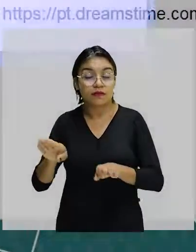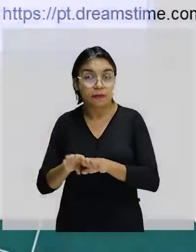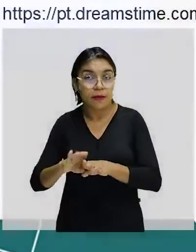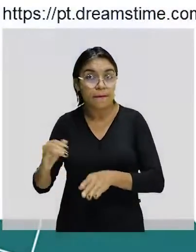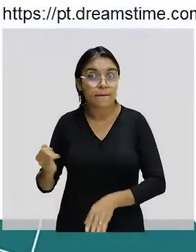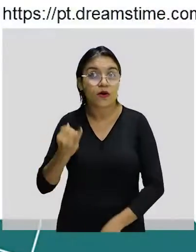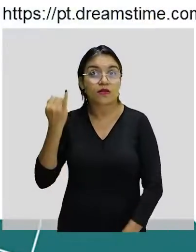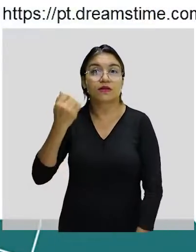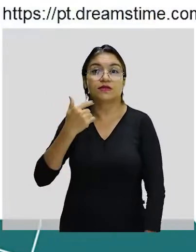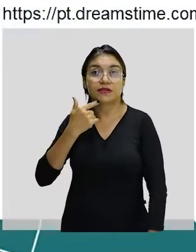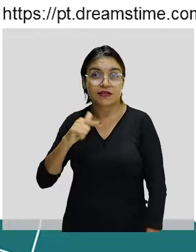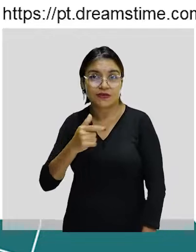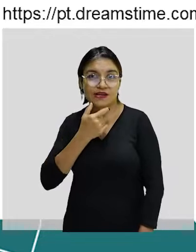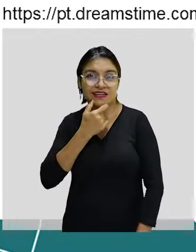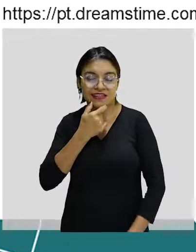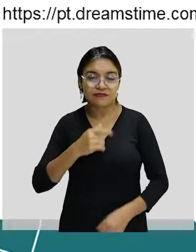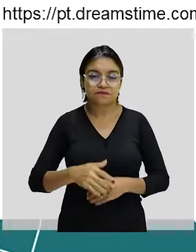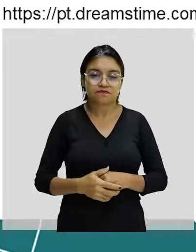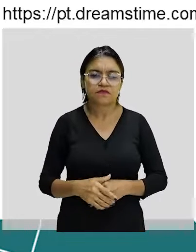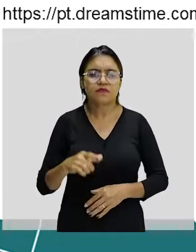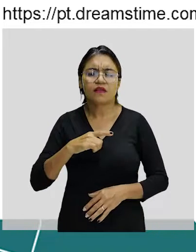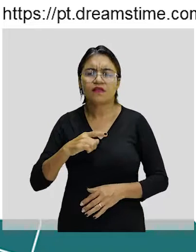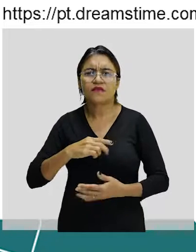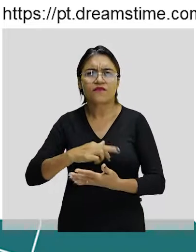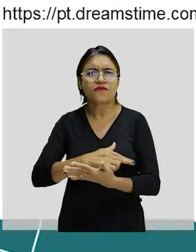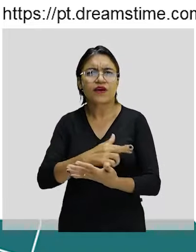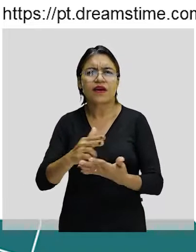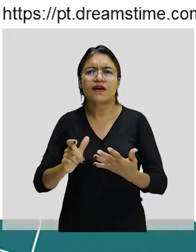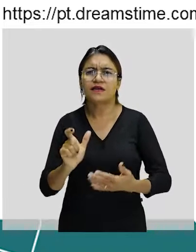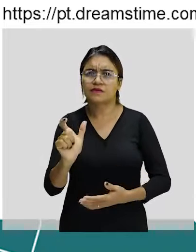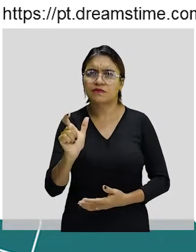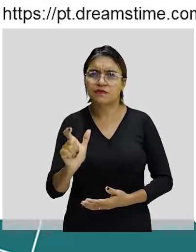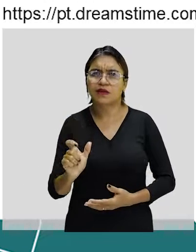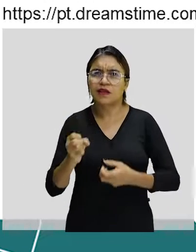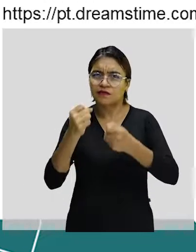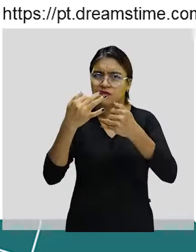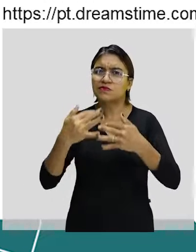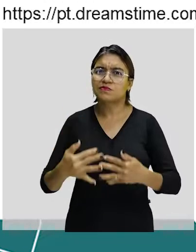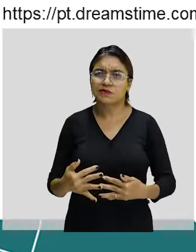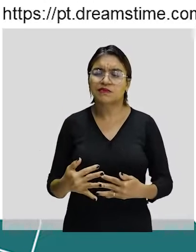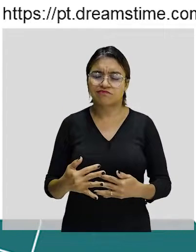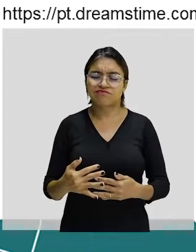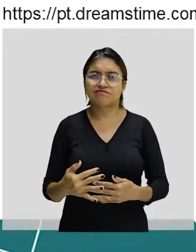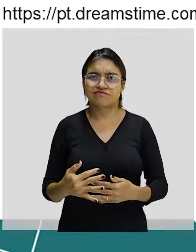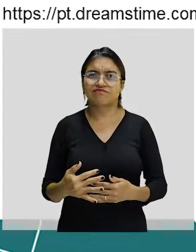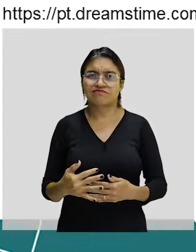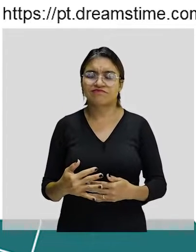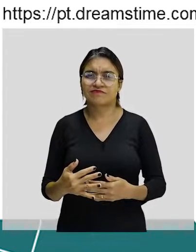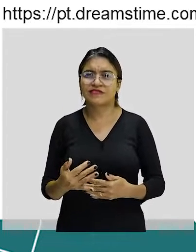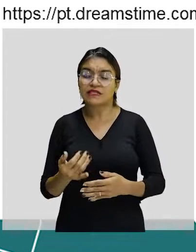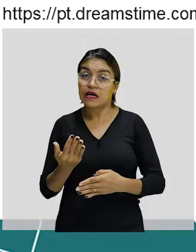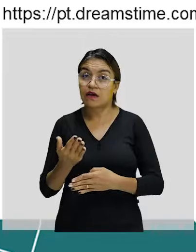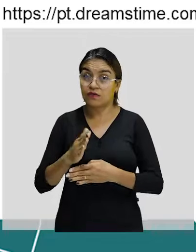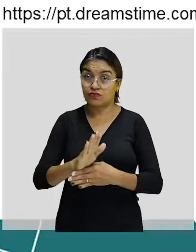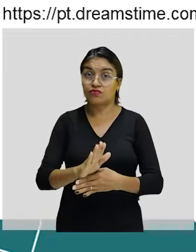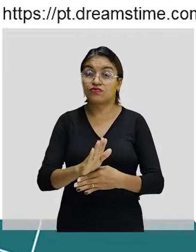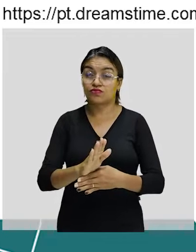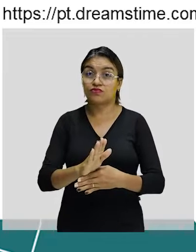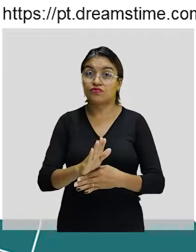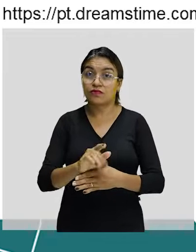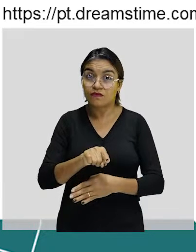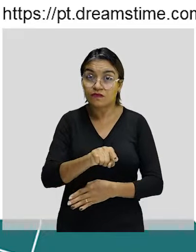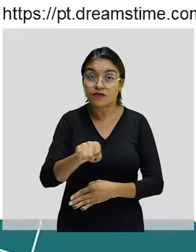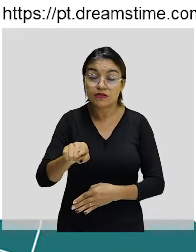olha só, nós vamos ver várias palavras em língua inglesa falando desse assunto, então isso colabora e contribui para a